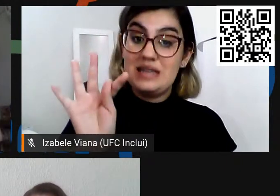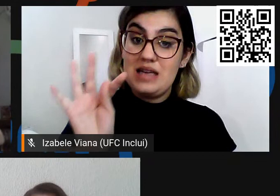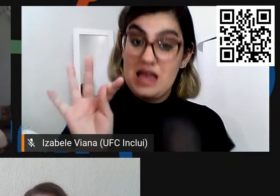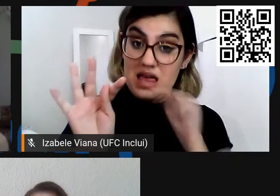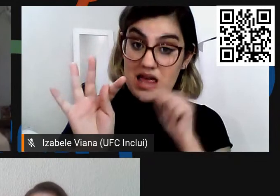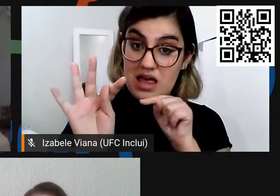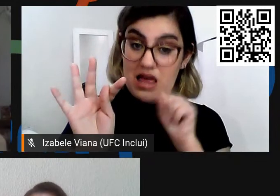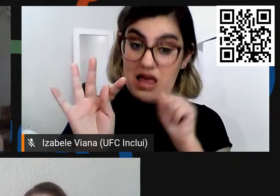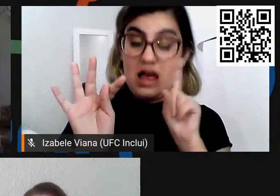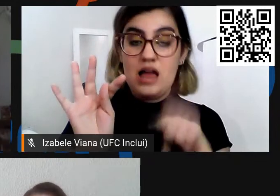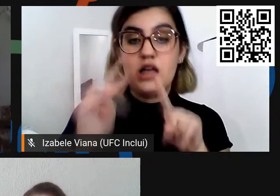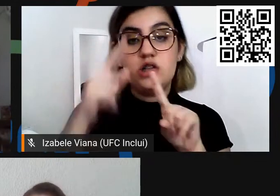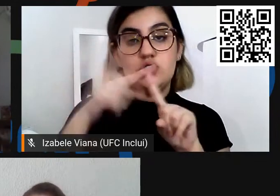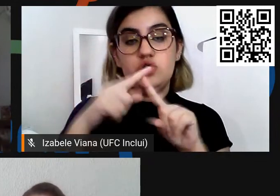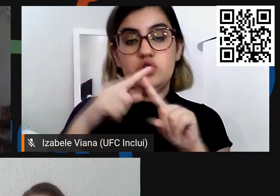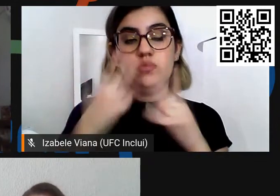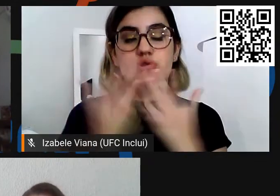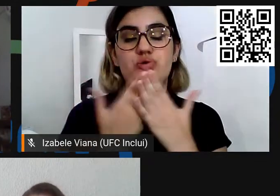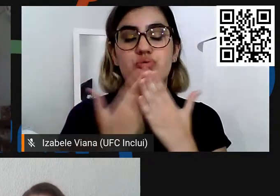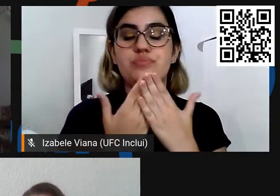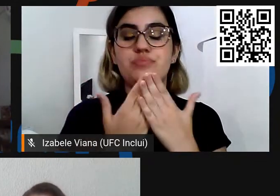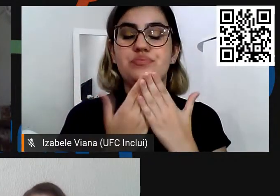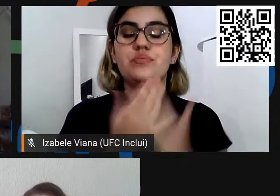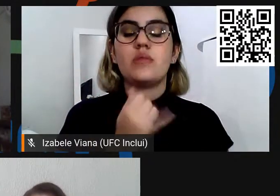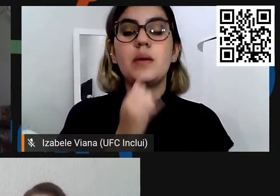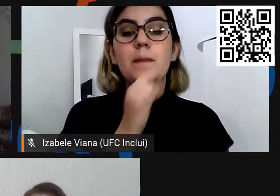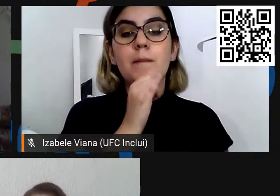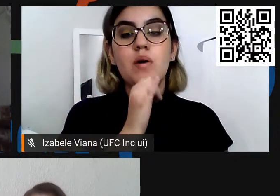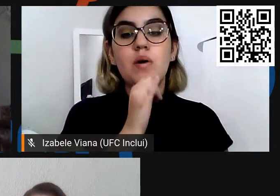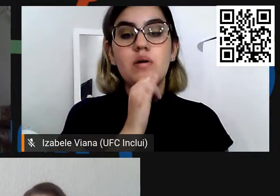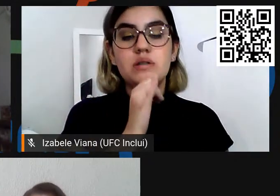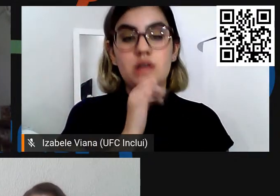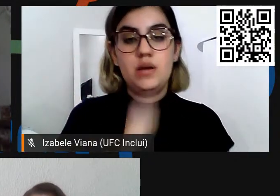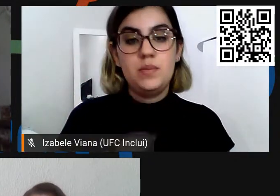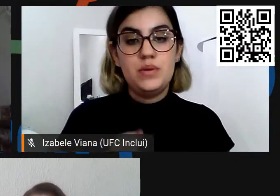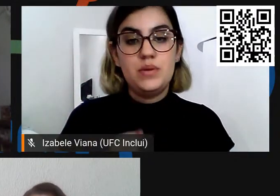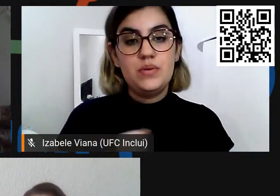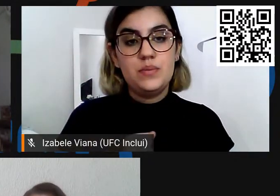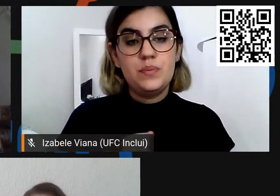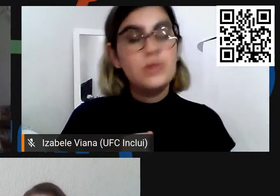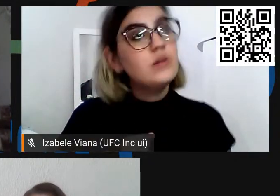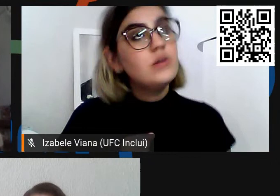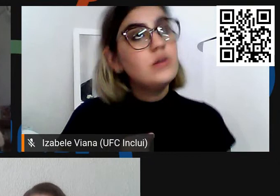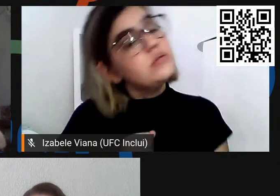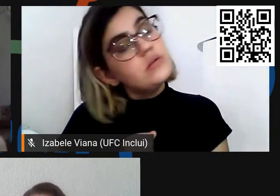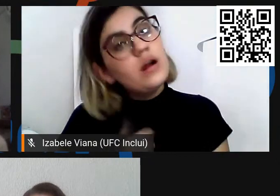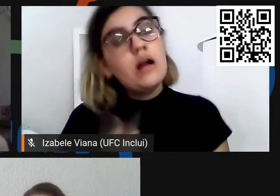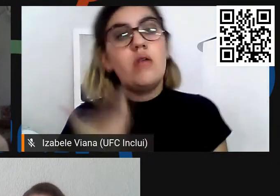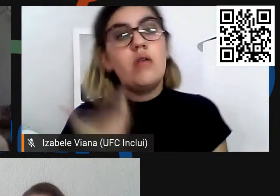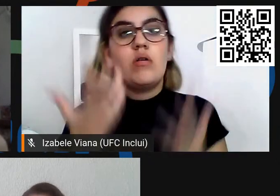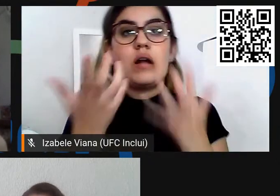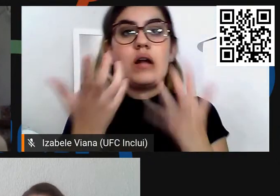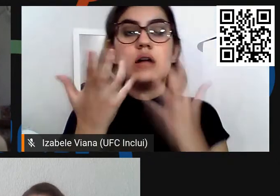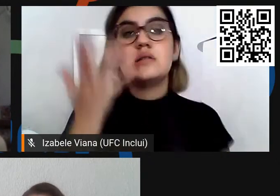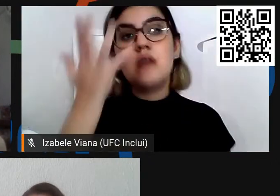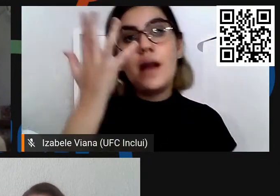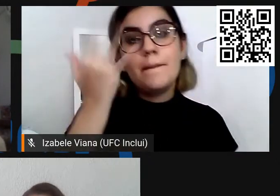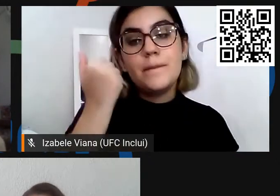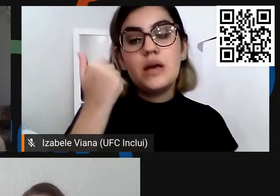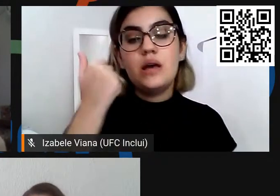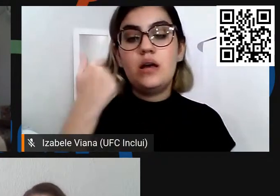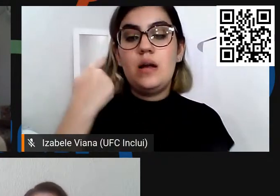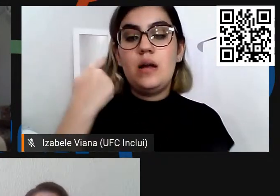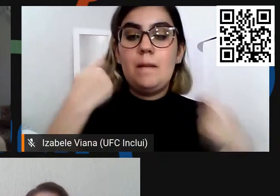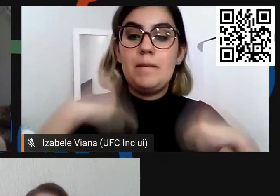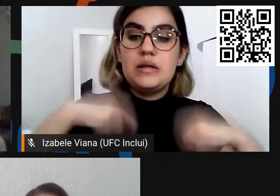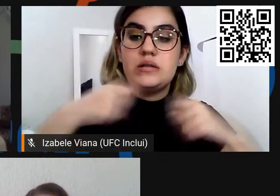Então, assim, ó, um exemplo que eu gosto de dar é, por exemplo, eu quero saber se a gente deveria recomendar as